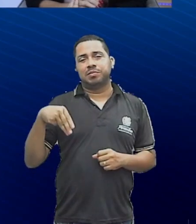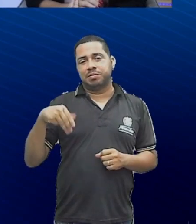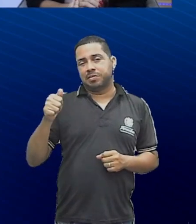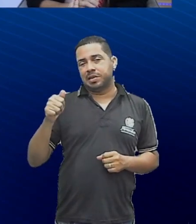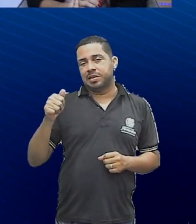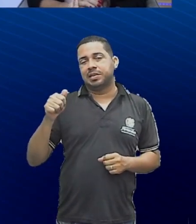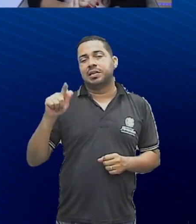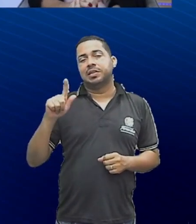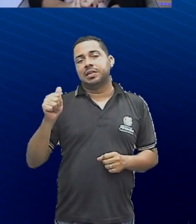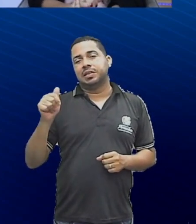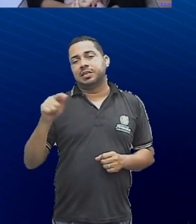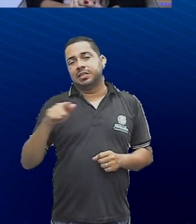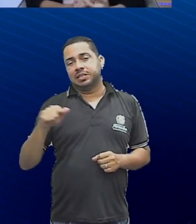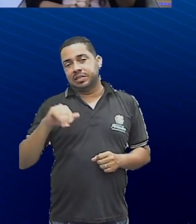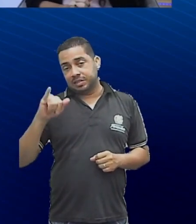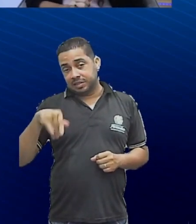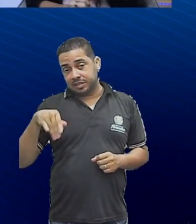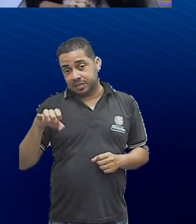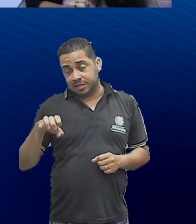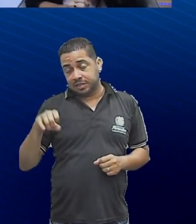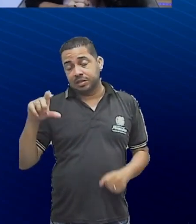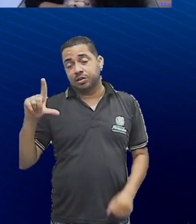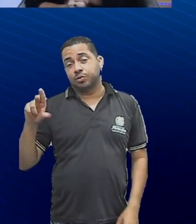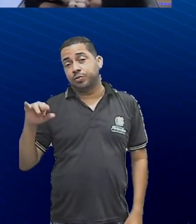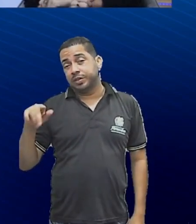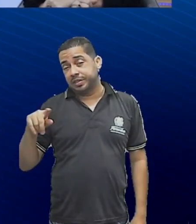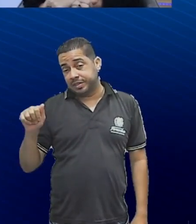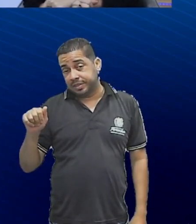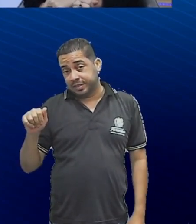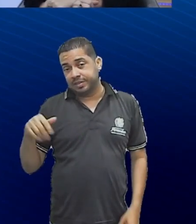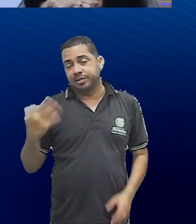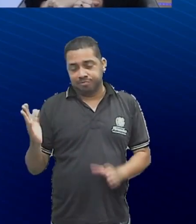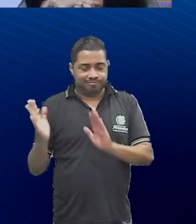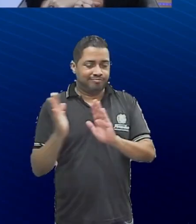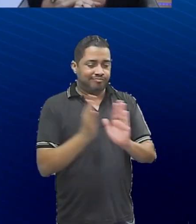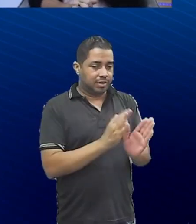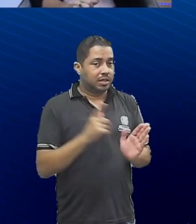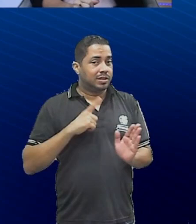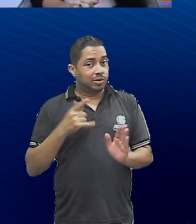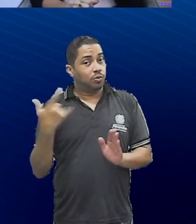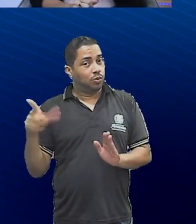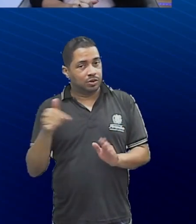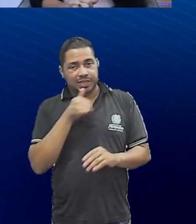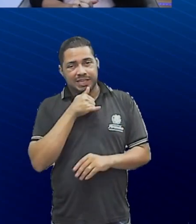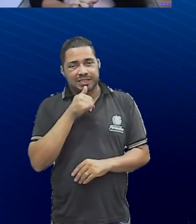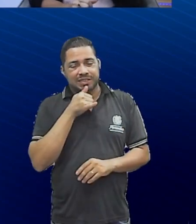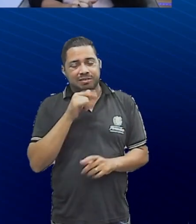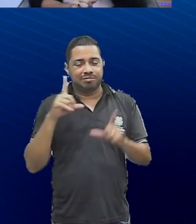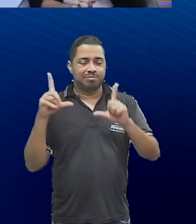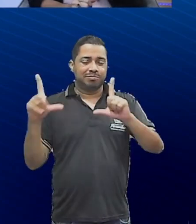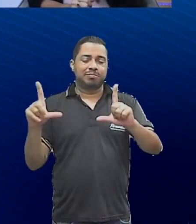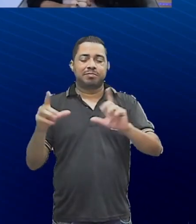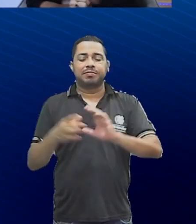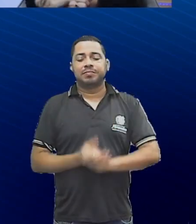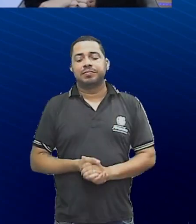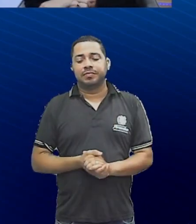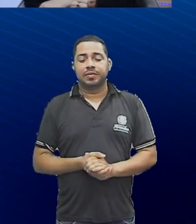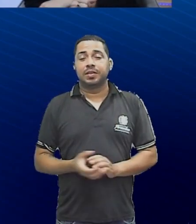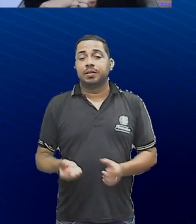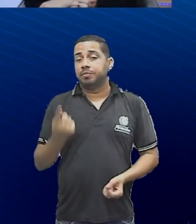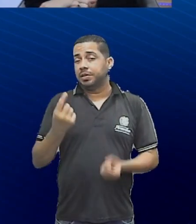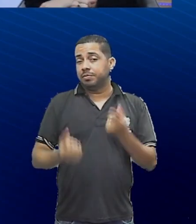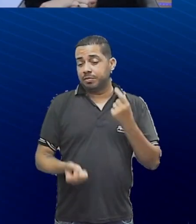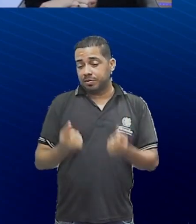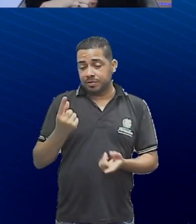Luiza. Ok, foi por isso que eu trouxe um outro case aqui, o case da pipoca